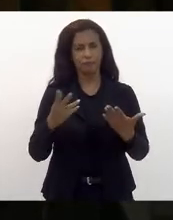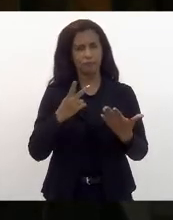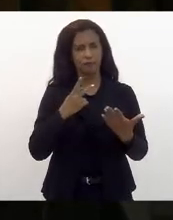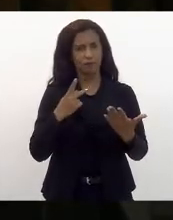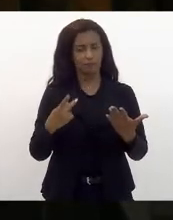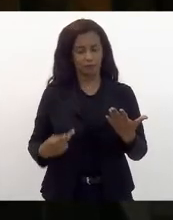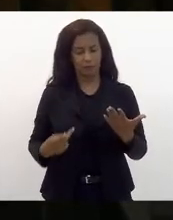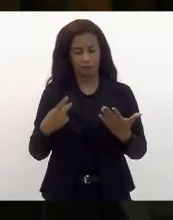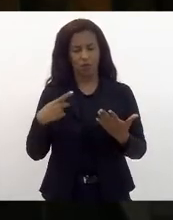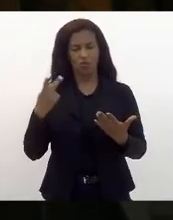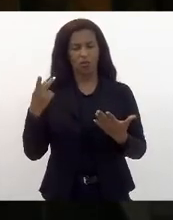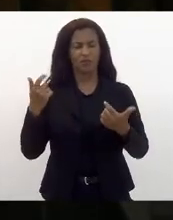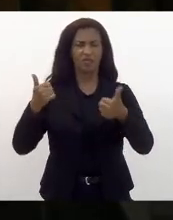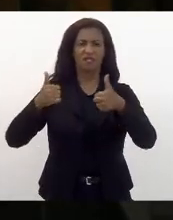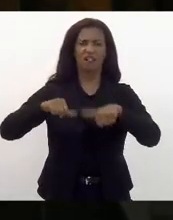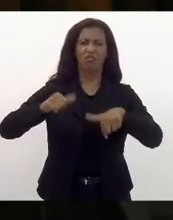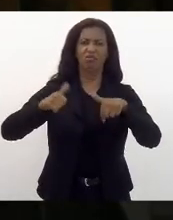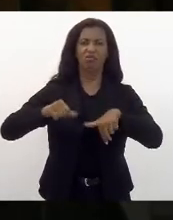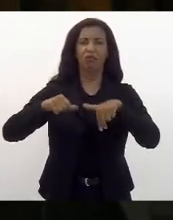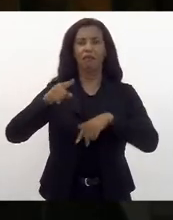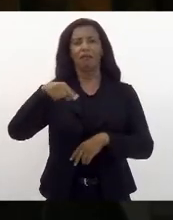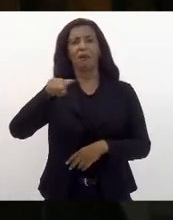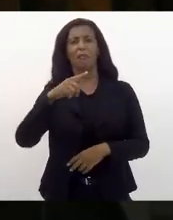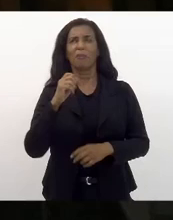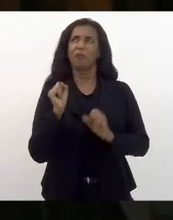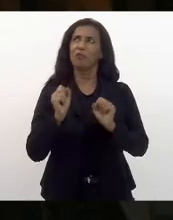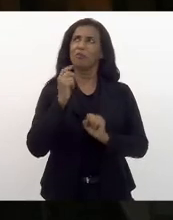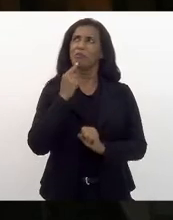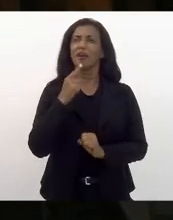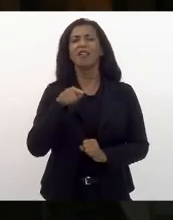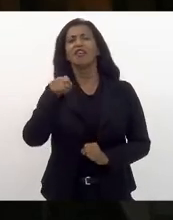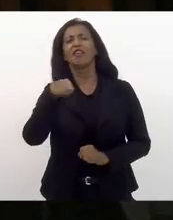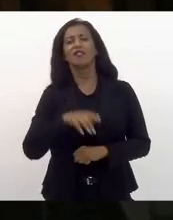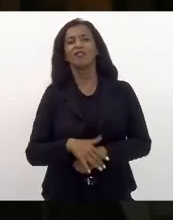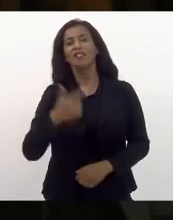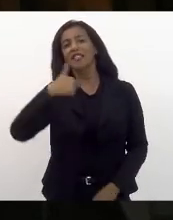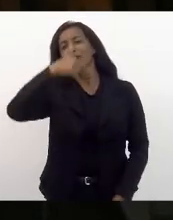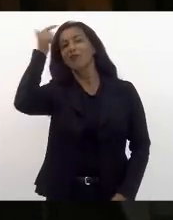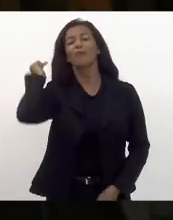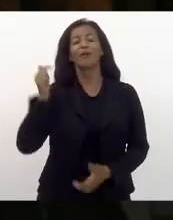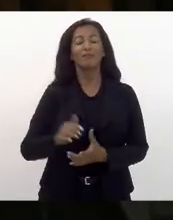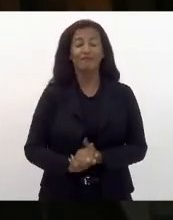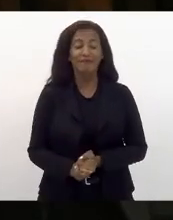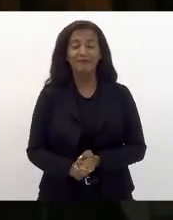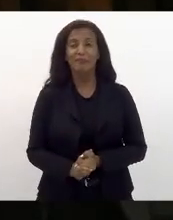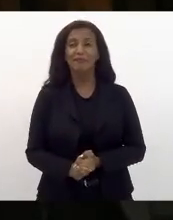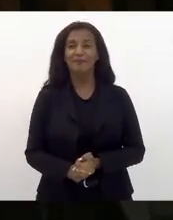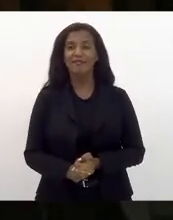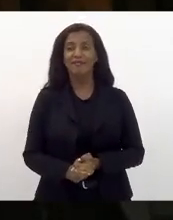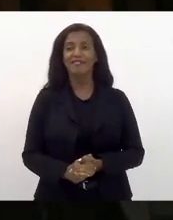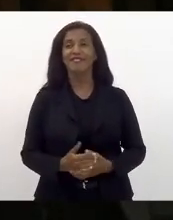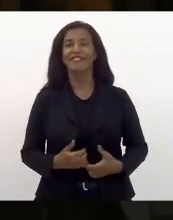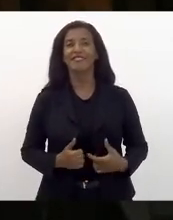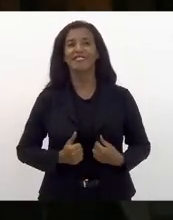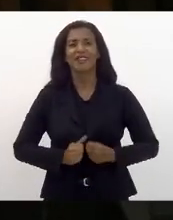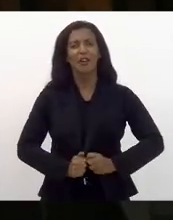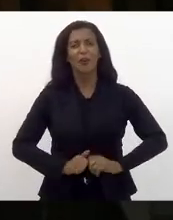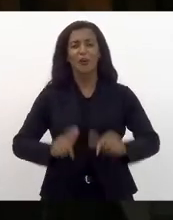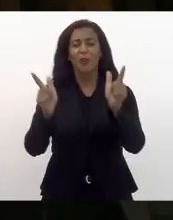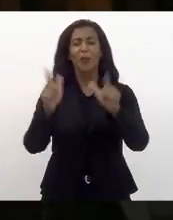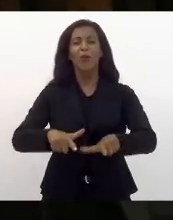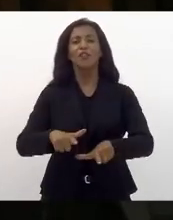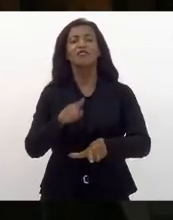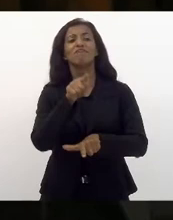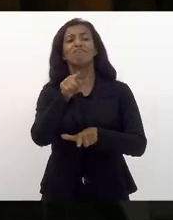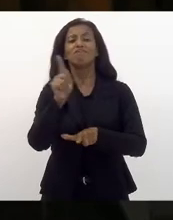Presidente tô fazendo essa análise e a senhora pode dizer assim e você Luiz Paulo onde é que você